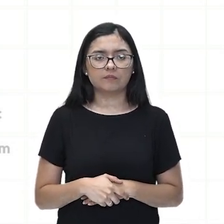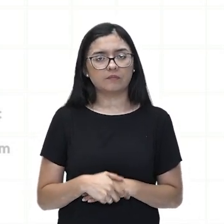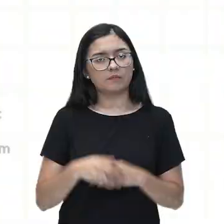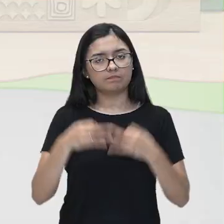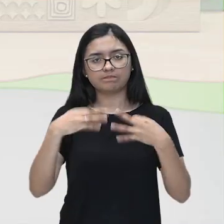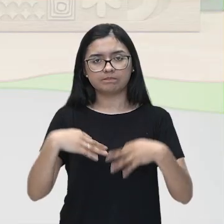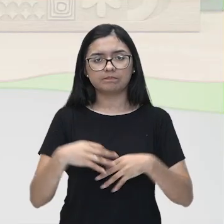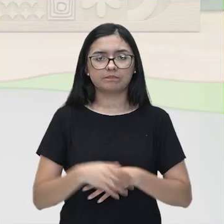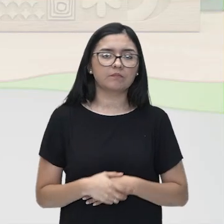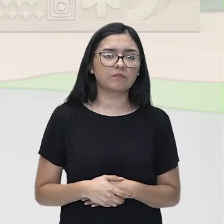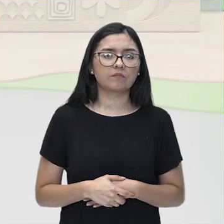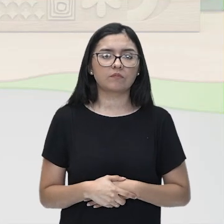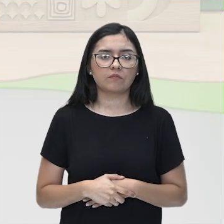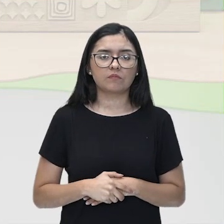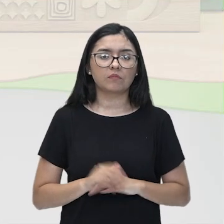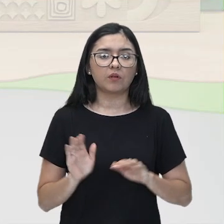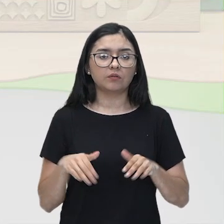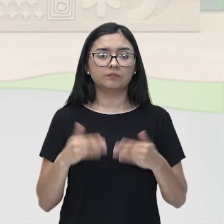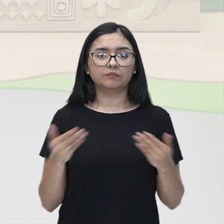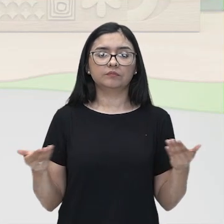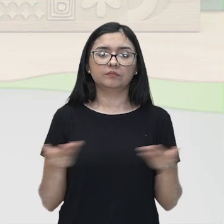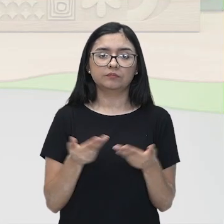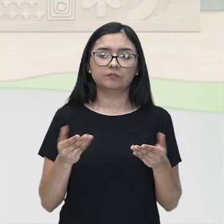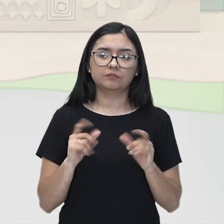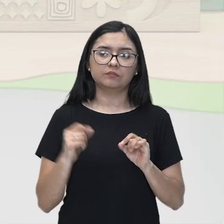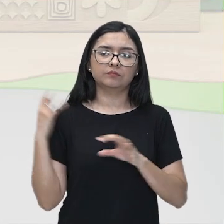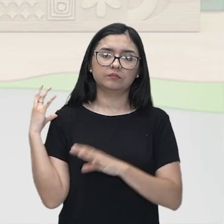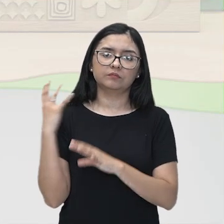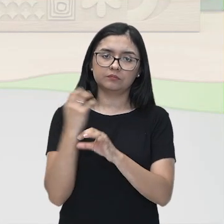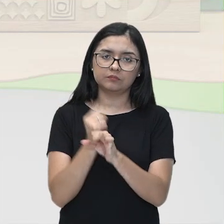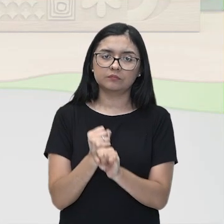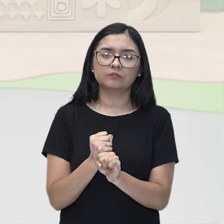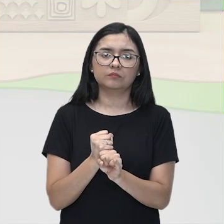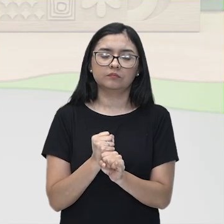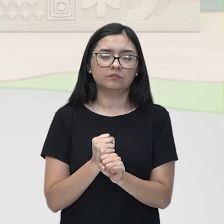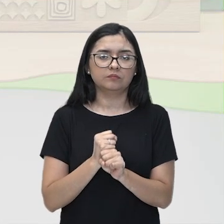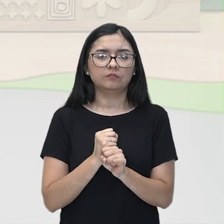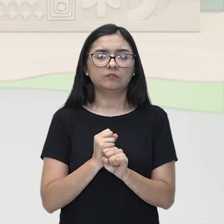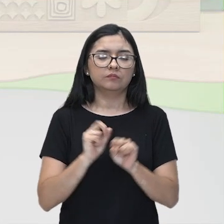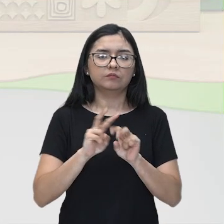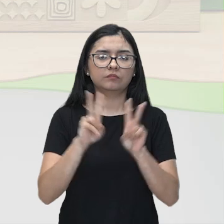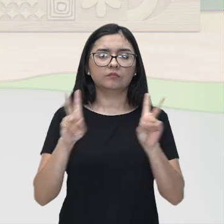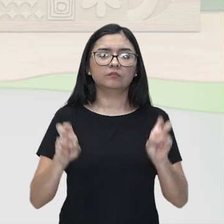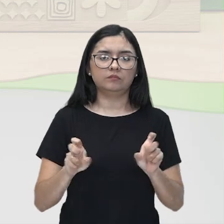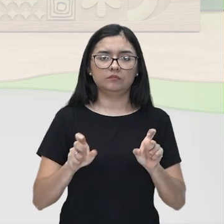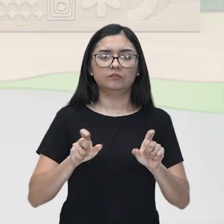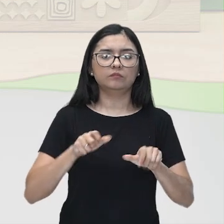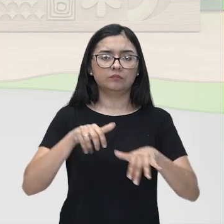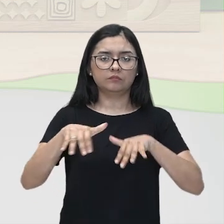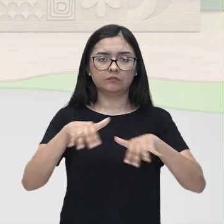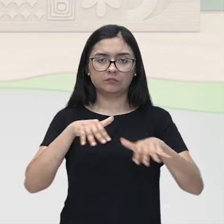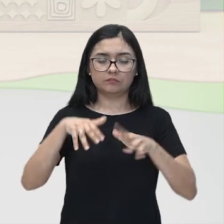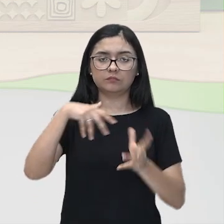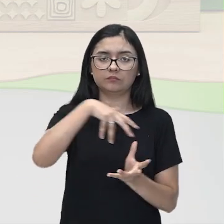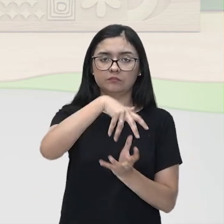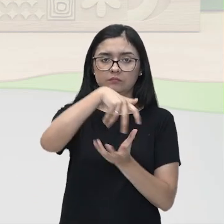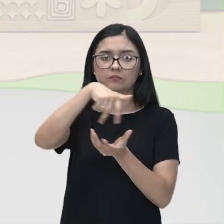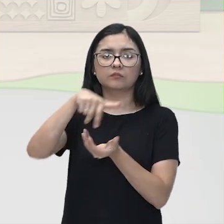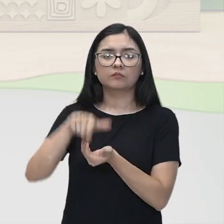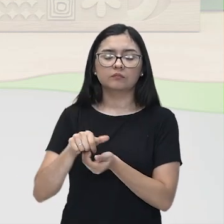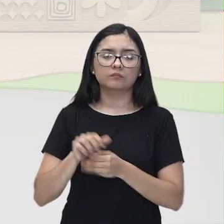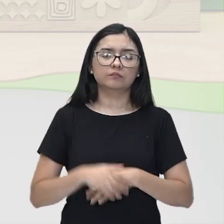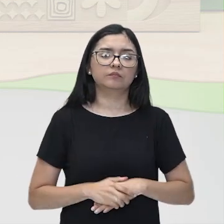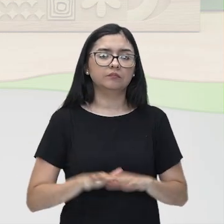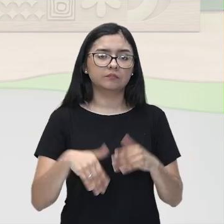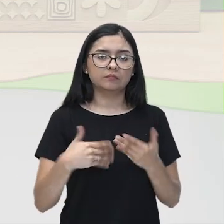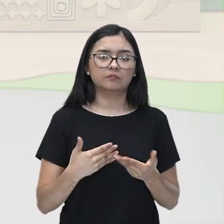certo? Então, agora vamos para um resumo, né, sobre os movimentos da Terra. Os movimentos da